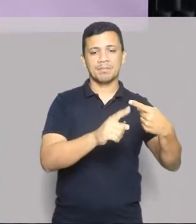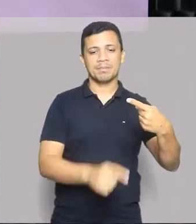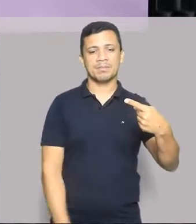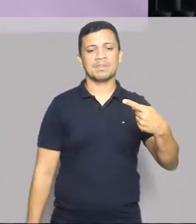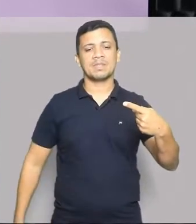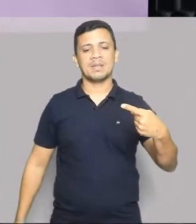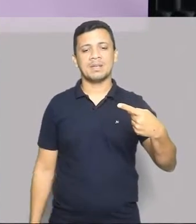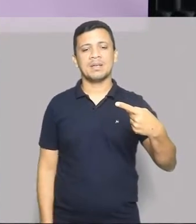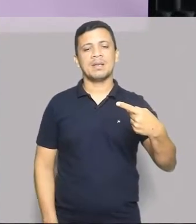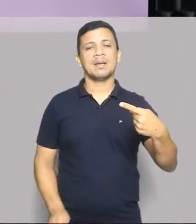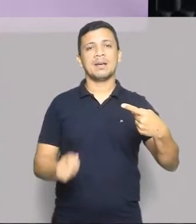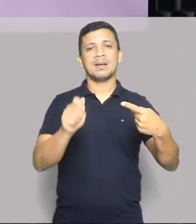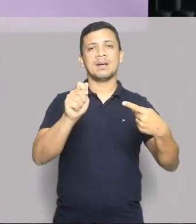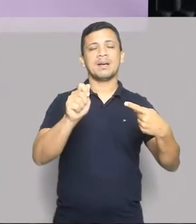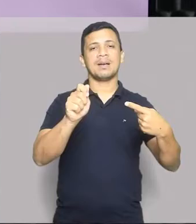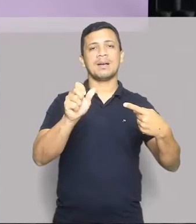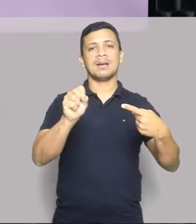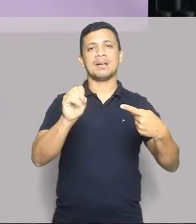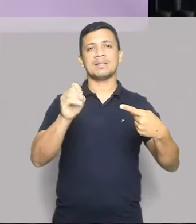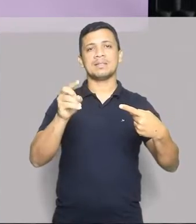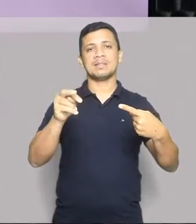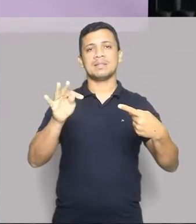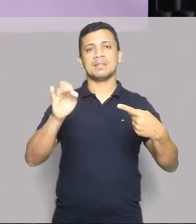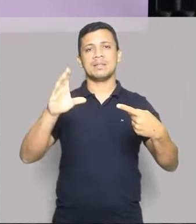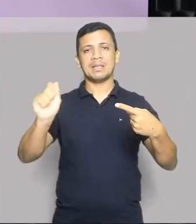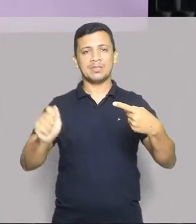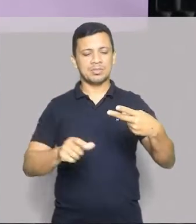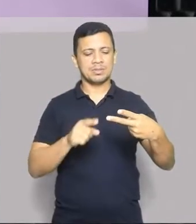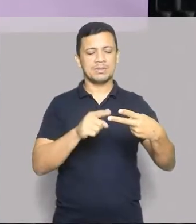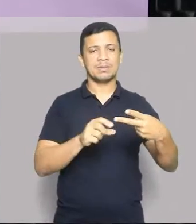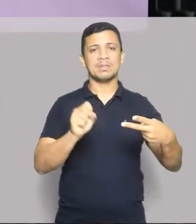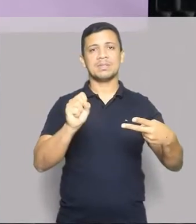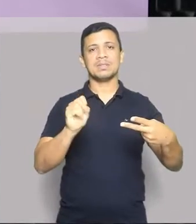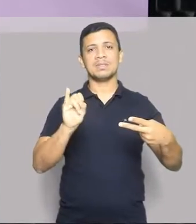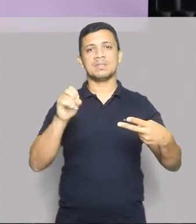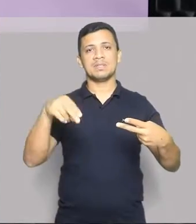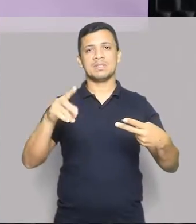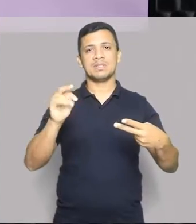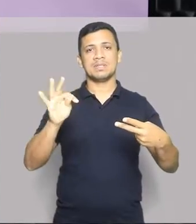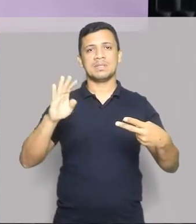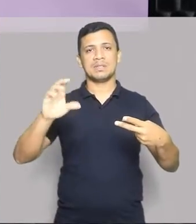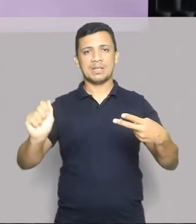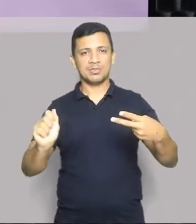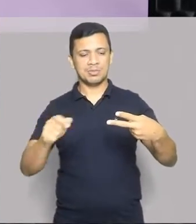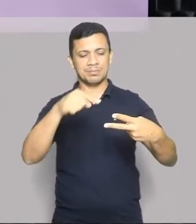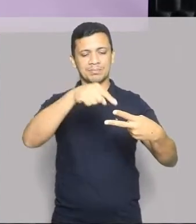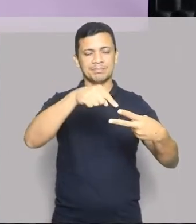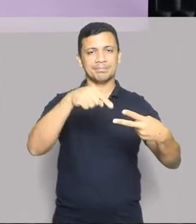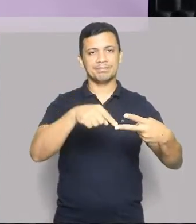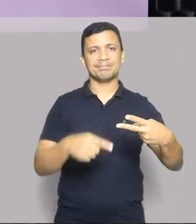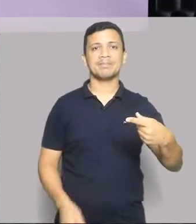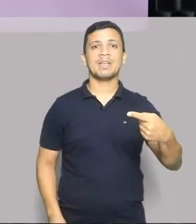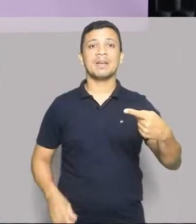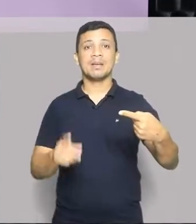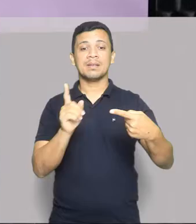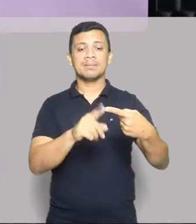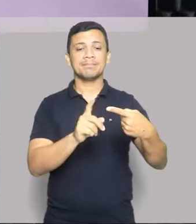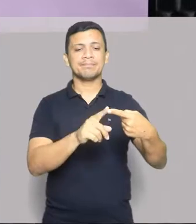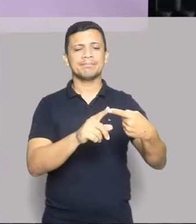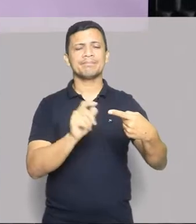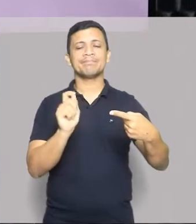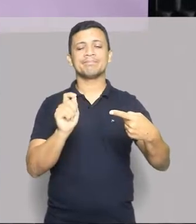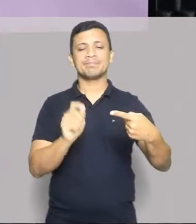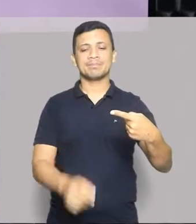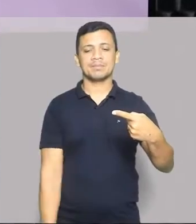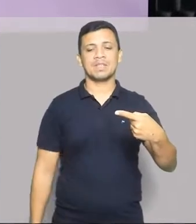coordenadas assindéticas e as orações coordenadas sindéticas. As assindéticas, como o próprio nome já diz,